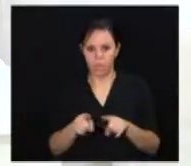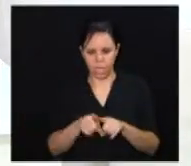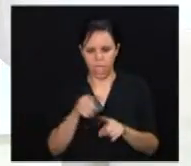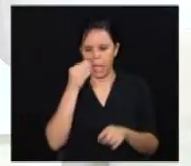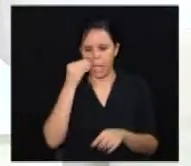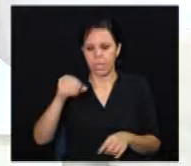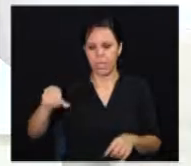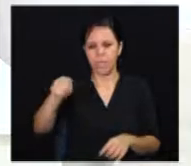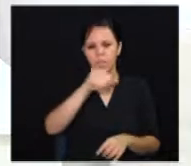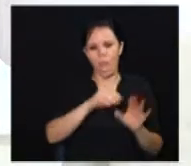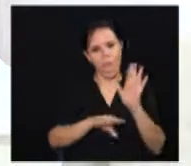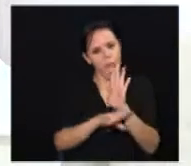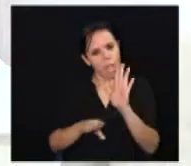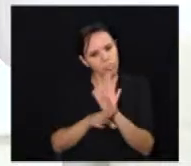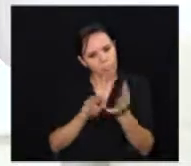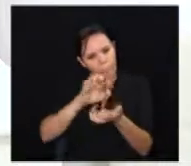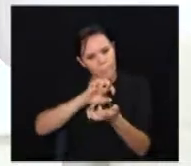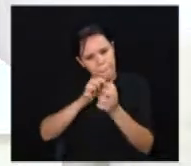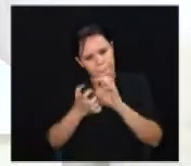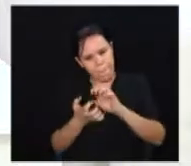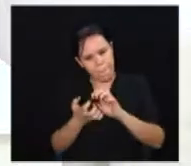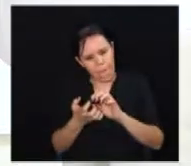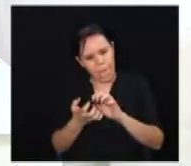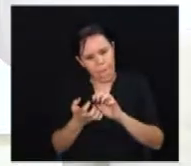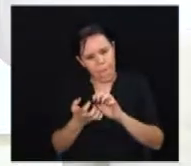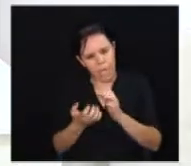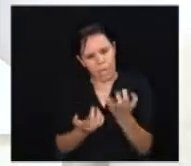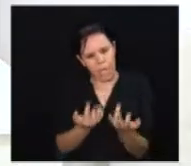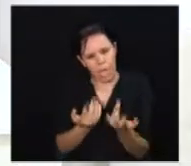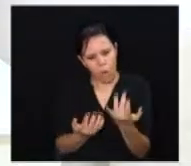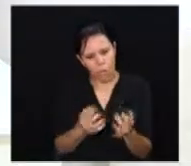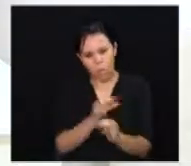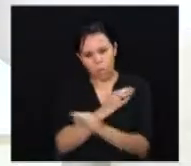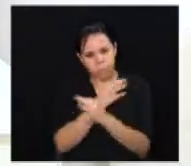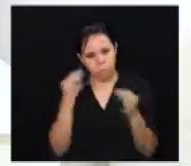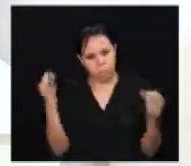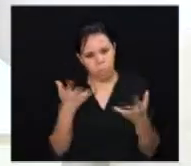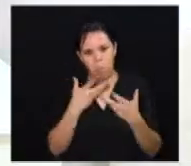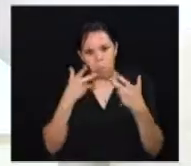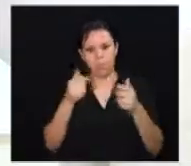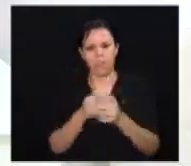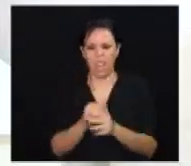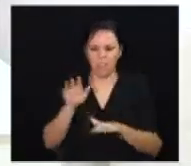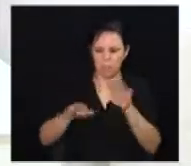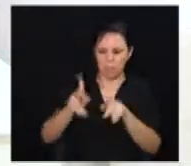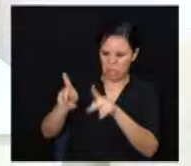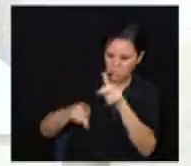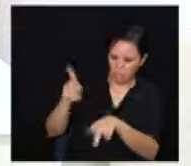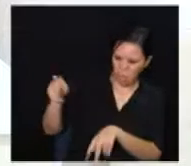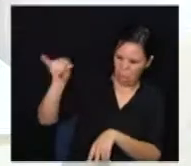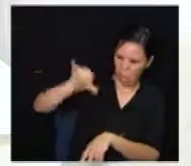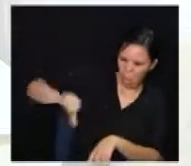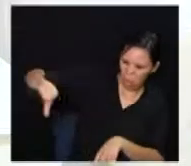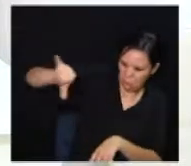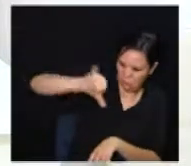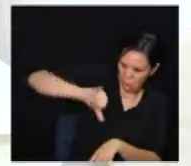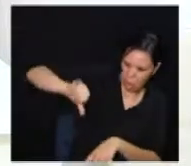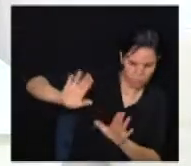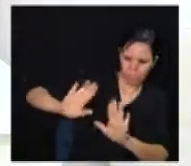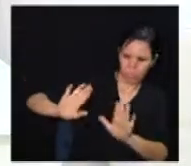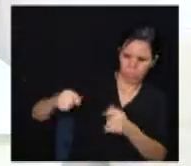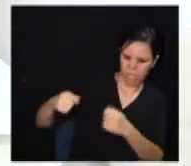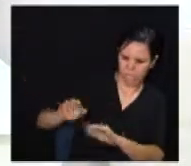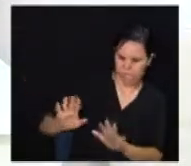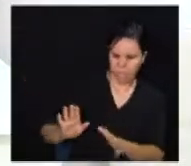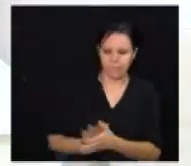propriedades que fazem a massa cozinhar de uma outra maneira. Essa é nova. O pessoal tem mania de colocar óleo para não grudar, óleo para isso. Não precisa